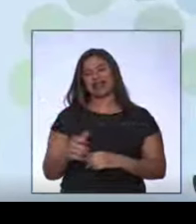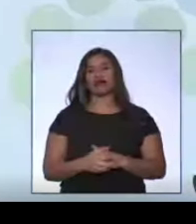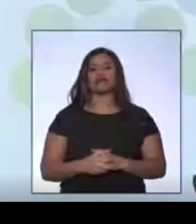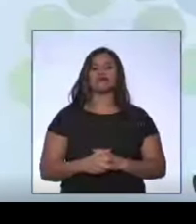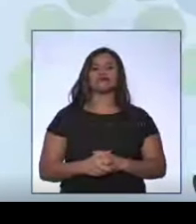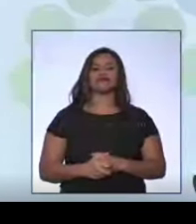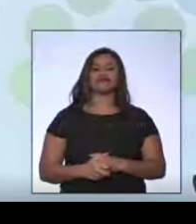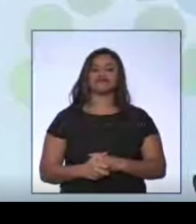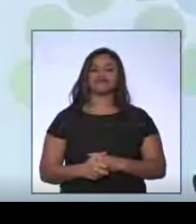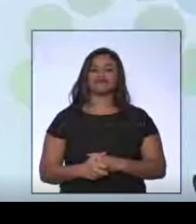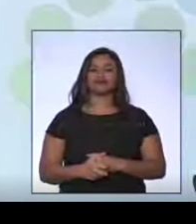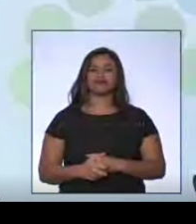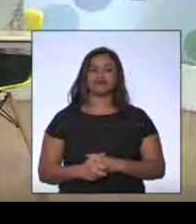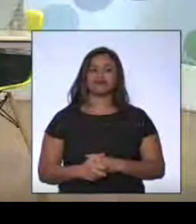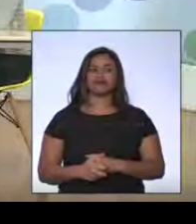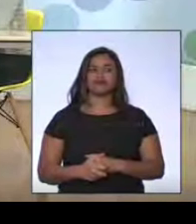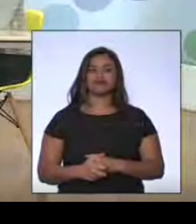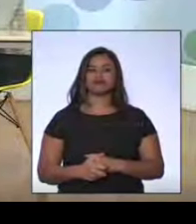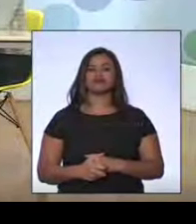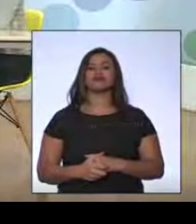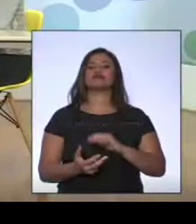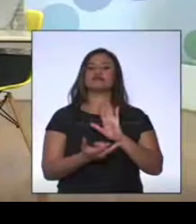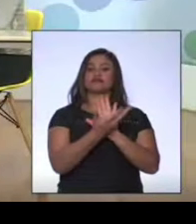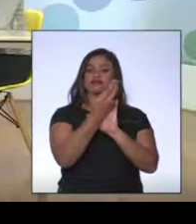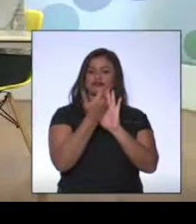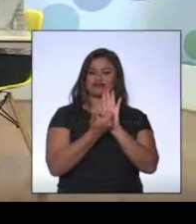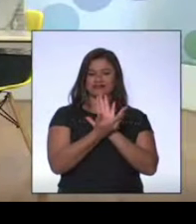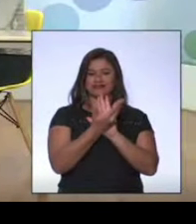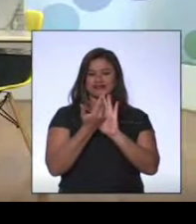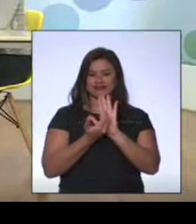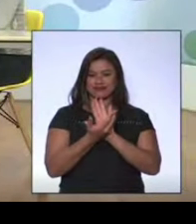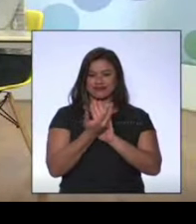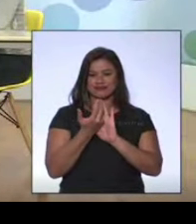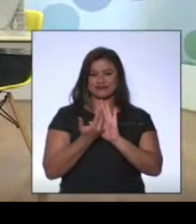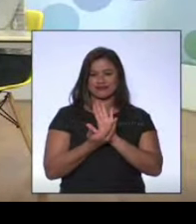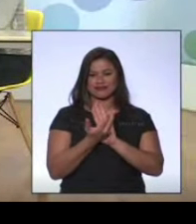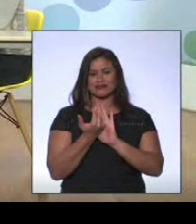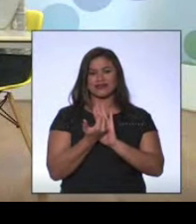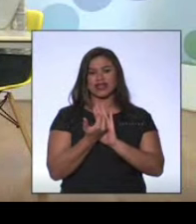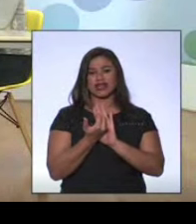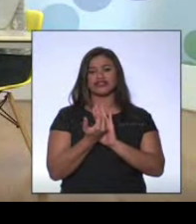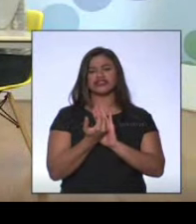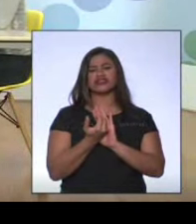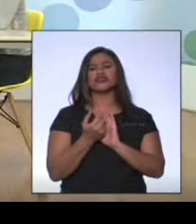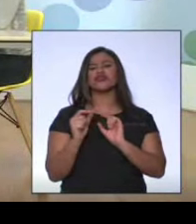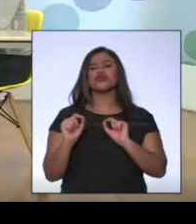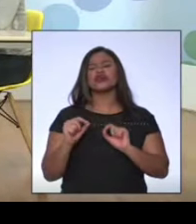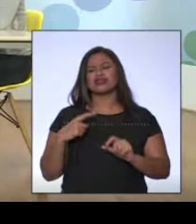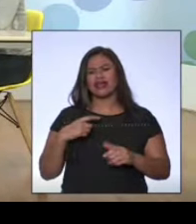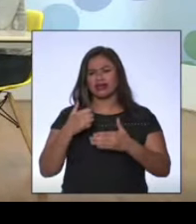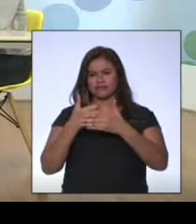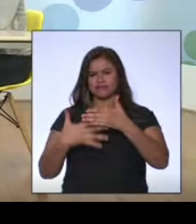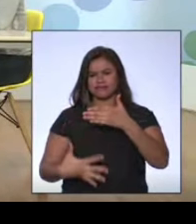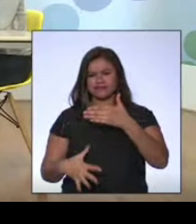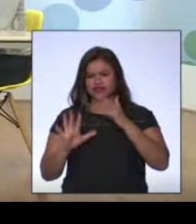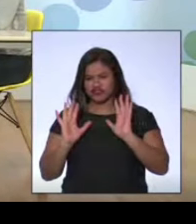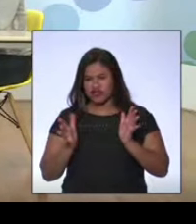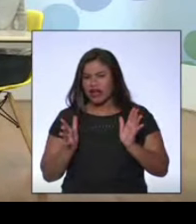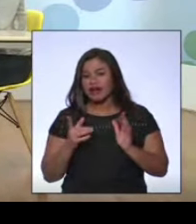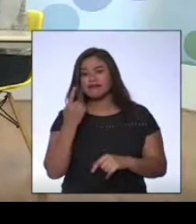Então, imagens. imagens e o que a gente consegue no chat até agora? Temos alguma coisa, alguma informação? Vamos lá,